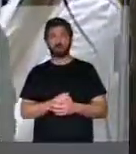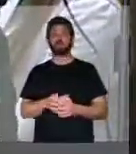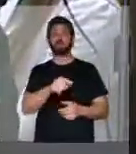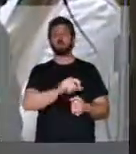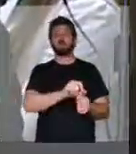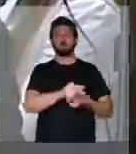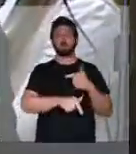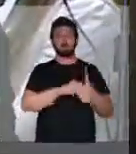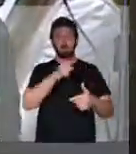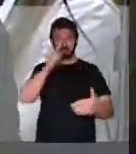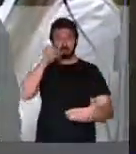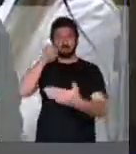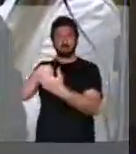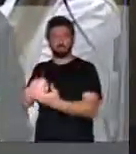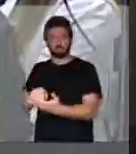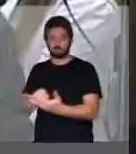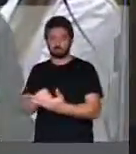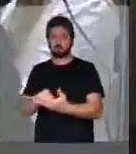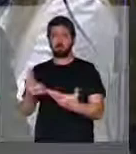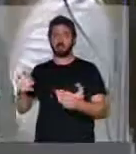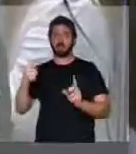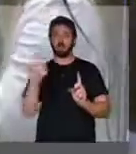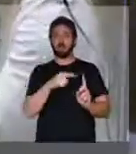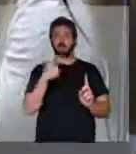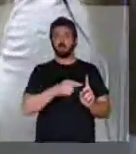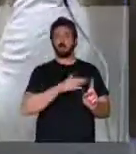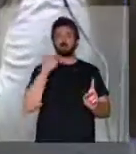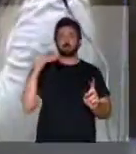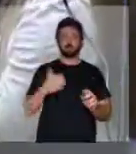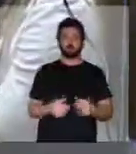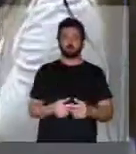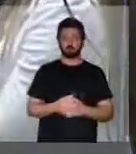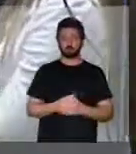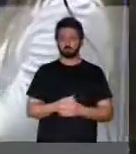feito muitas denúncias e começou a receber ameaças de morte.